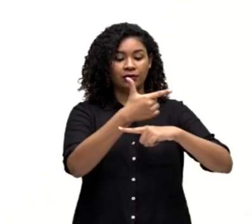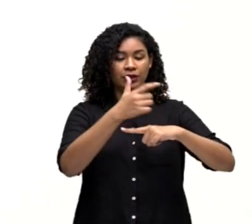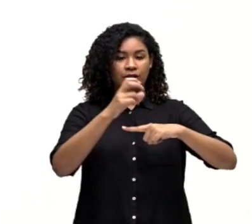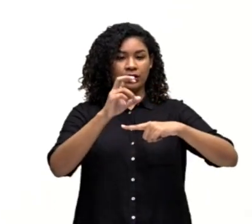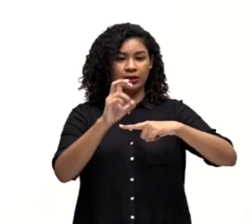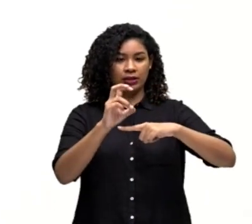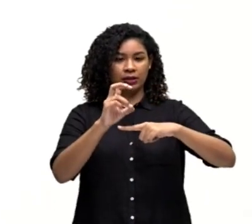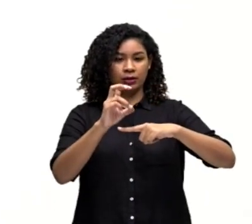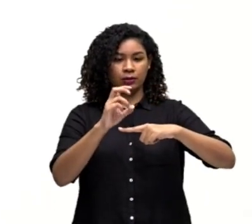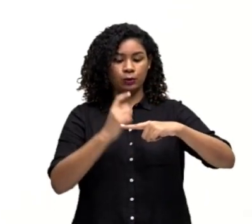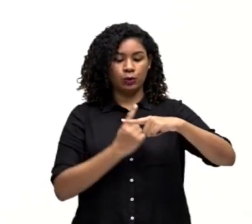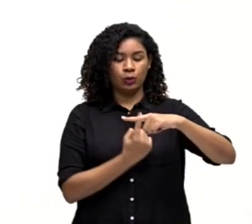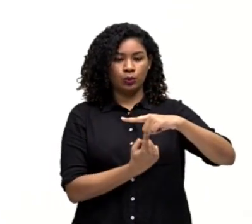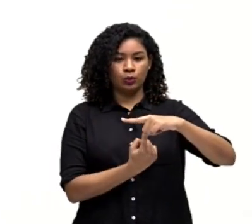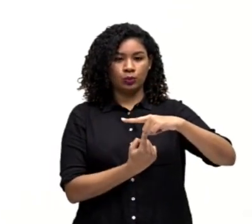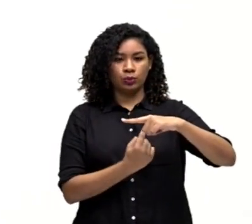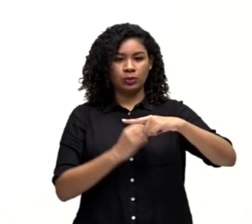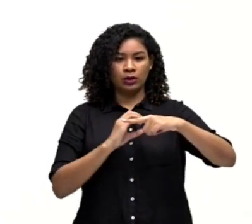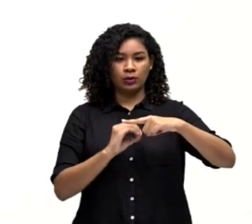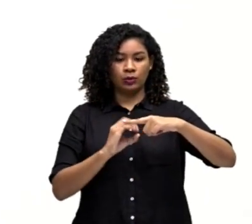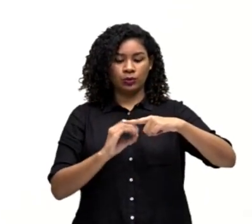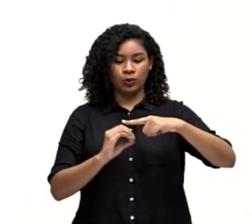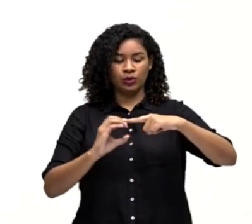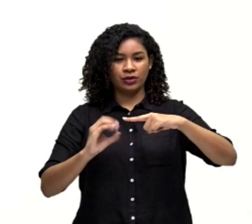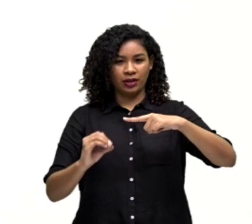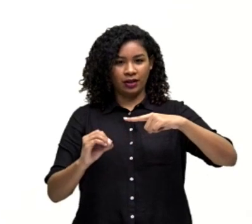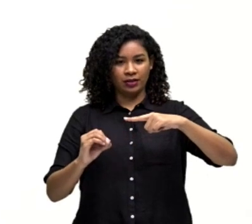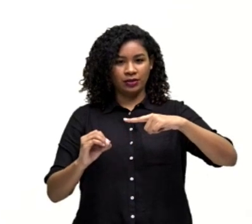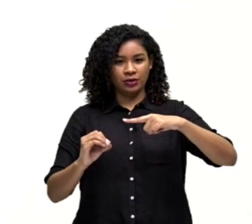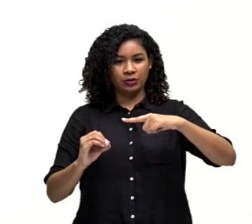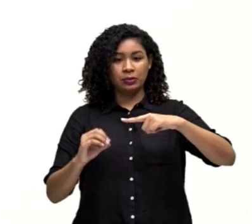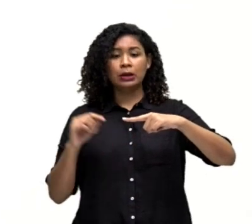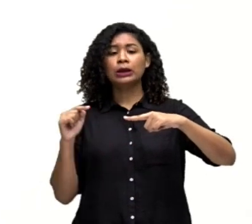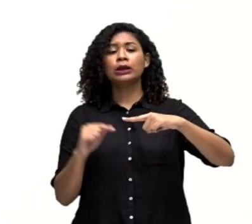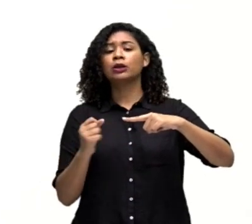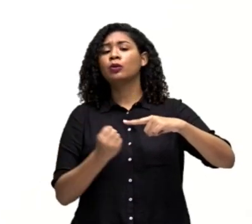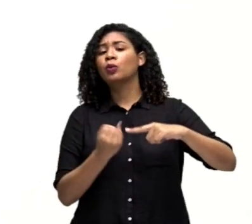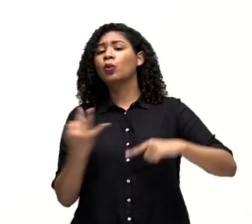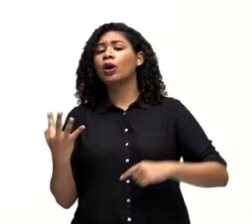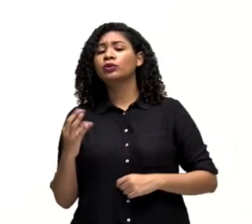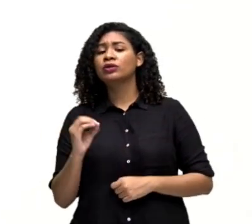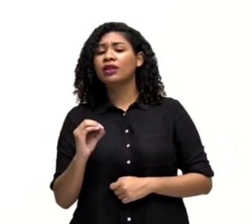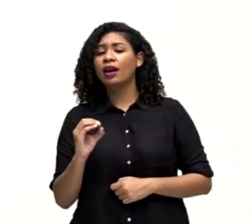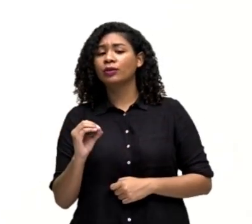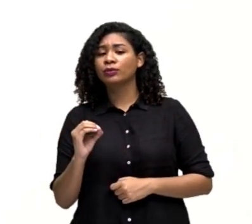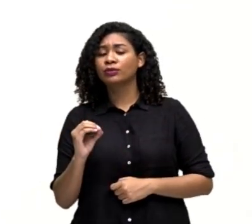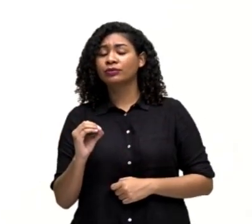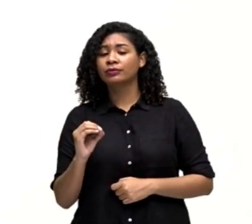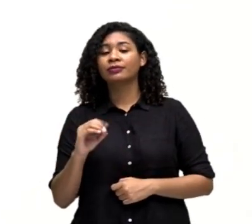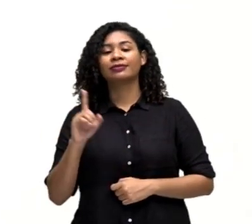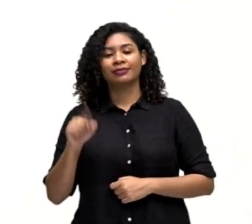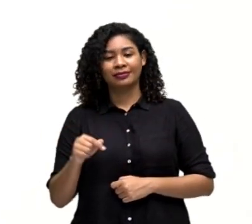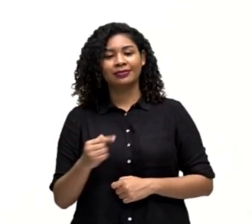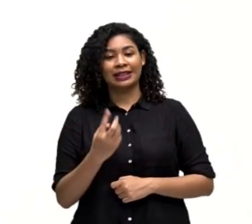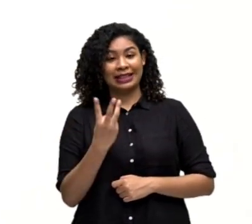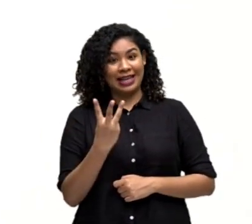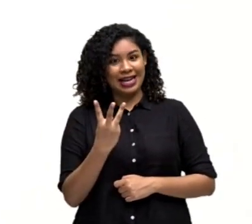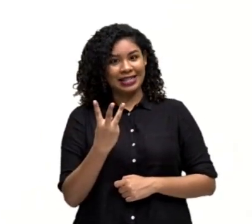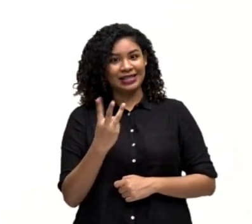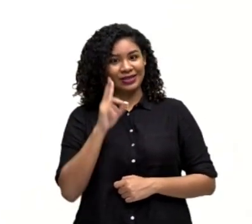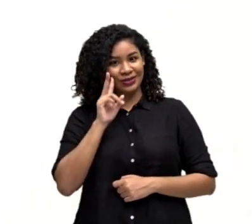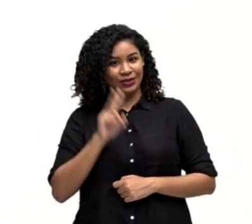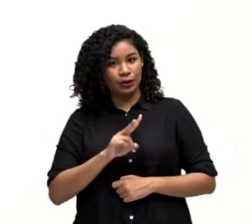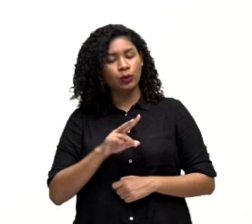1000. Beleza. Já que 1000 possui 3 zeros, automaticamente nós temos que ter